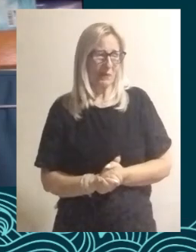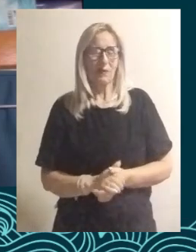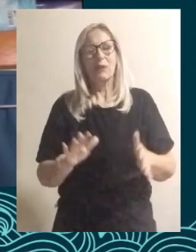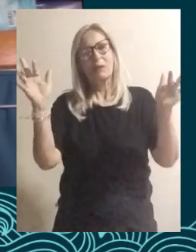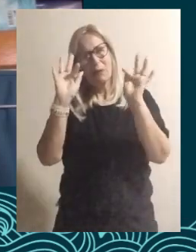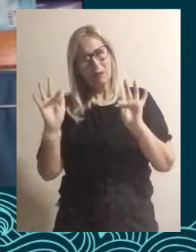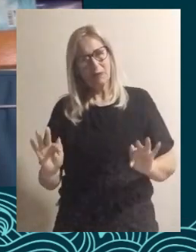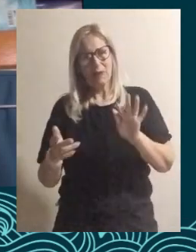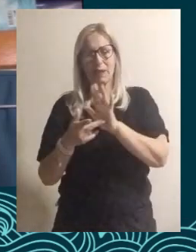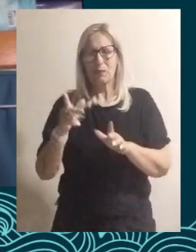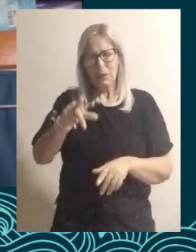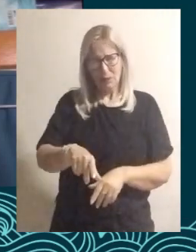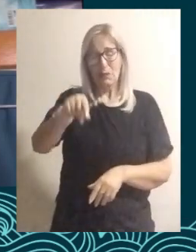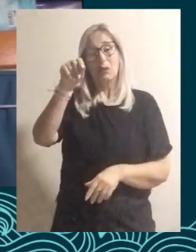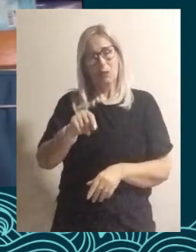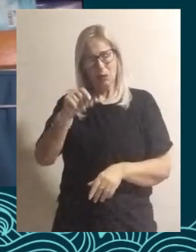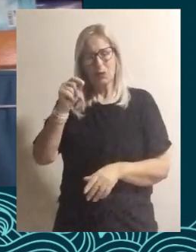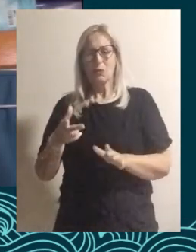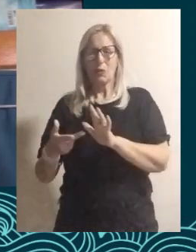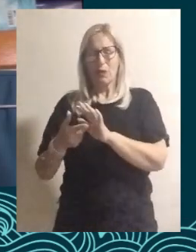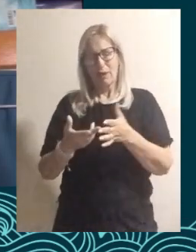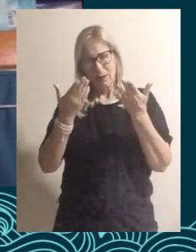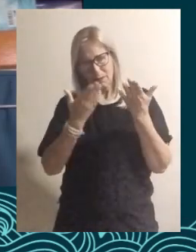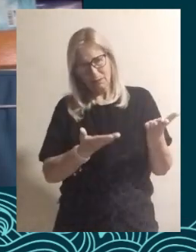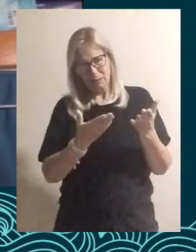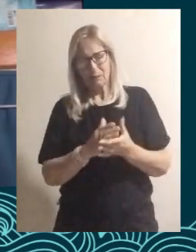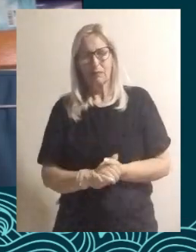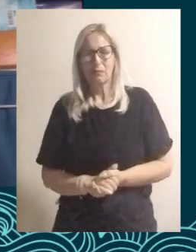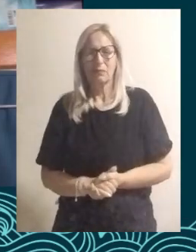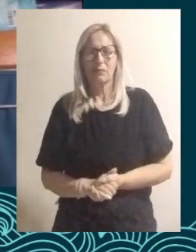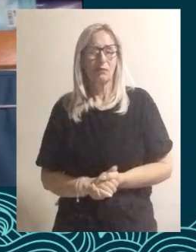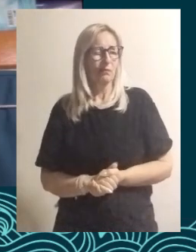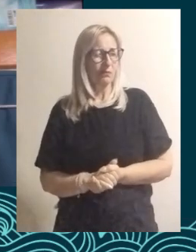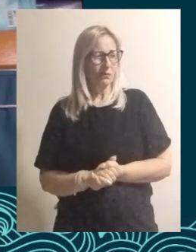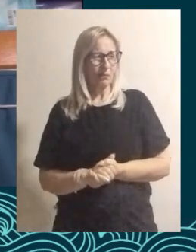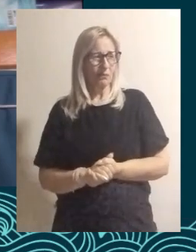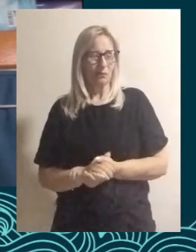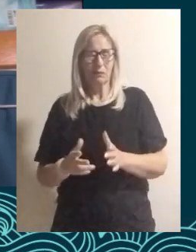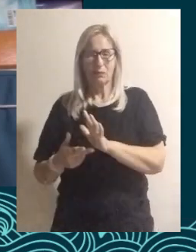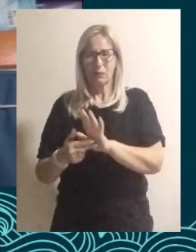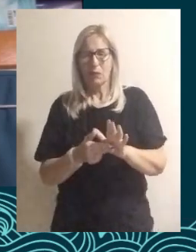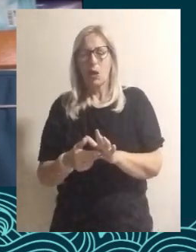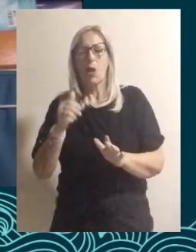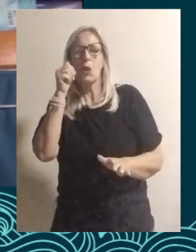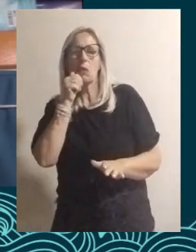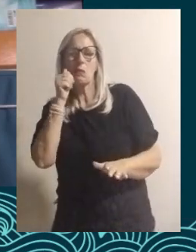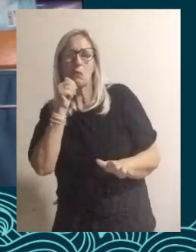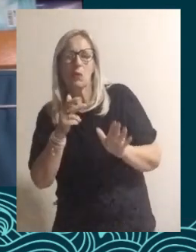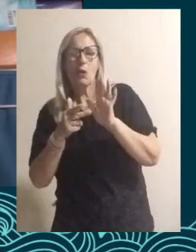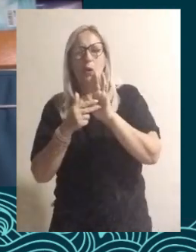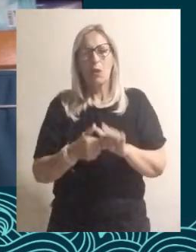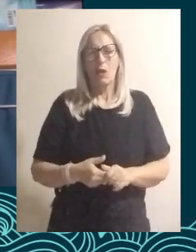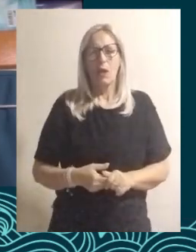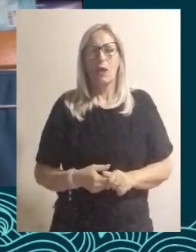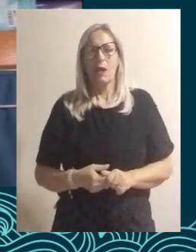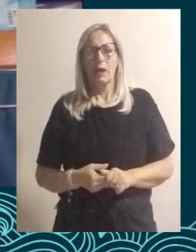acabou. Eu fico muito feliz que vocês escolheram esses livros, que vocês puderam levar esses livros para outros grupos